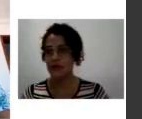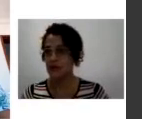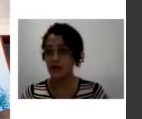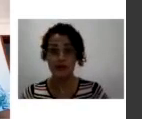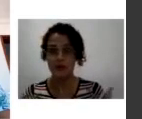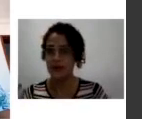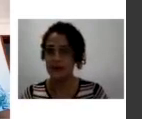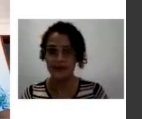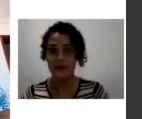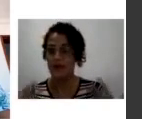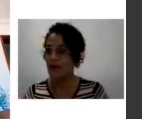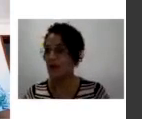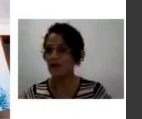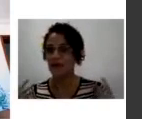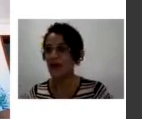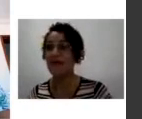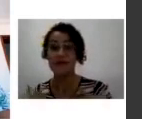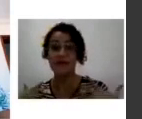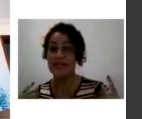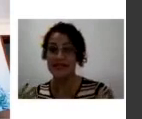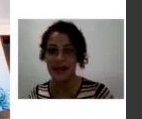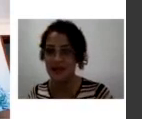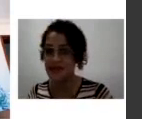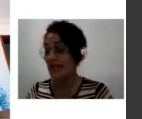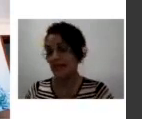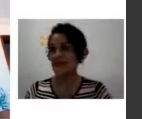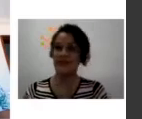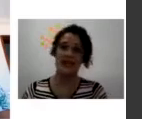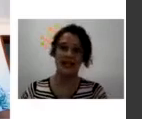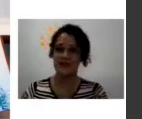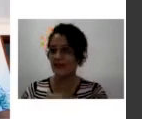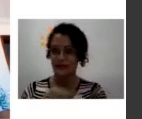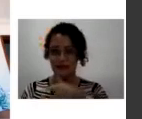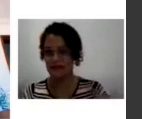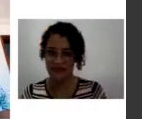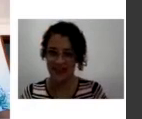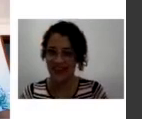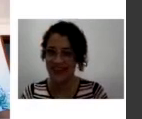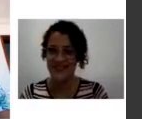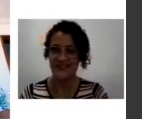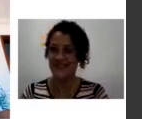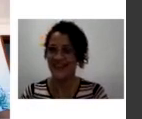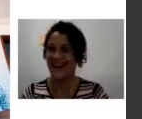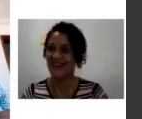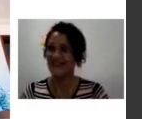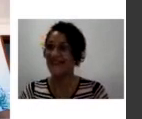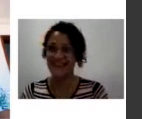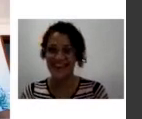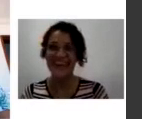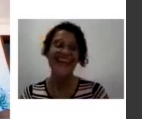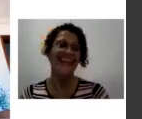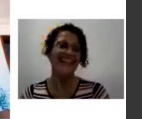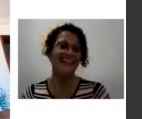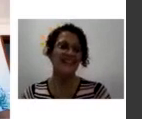eu mesma enchendo de pergunta como não é, como é que vai ser as aulas, a gente vai chegar lá só falando dos pré-socráticos na primeira aula, como